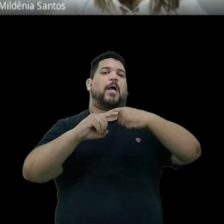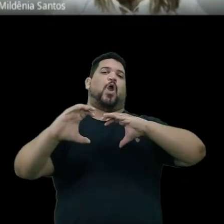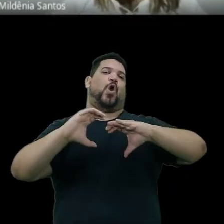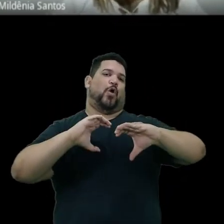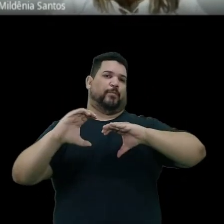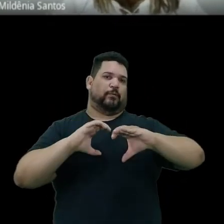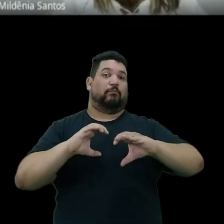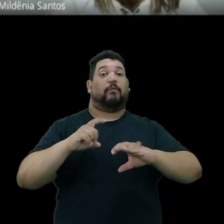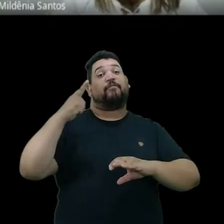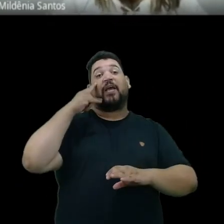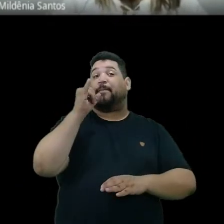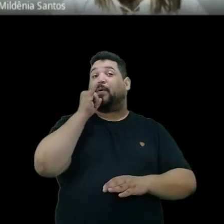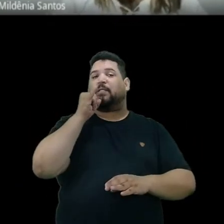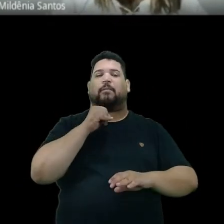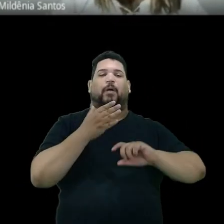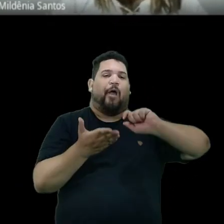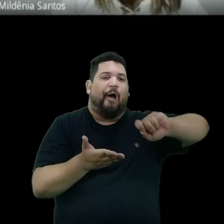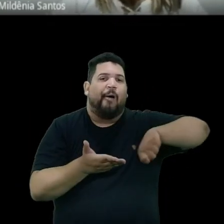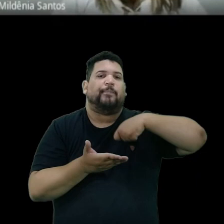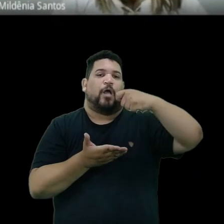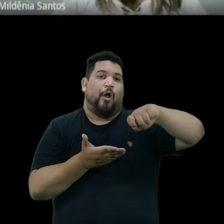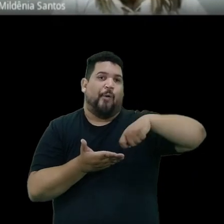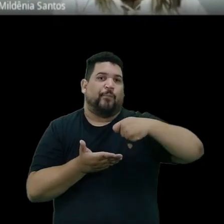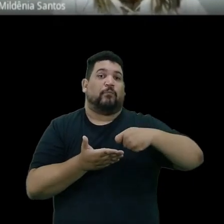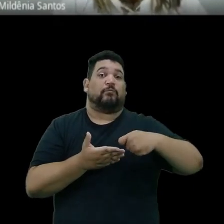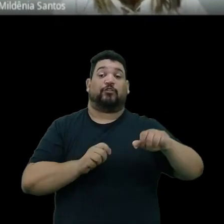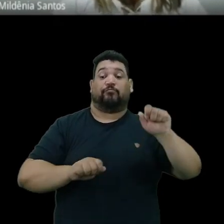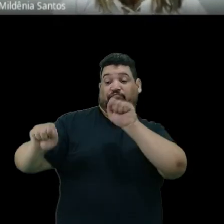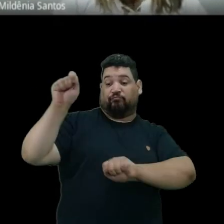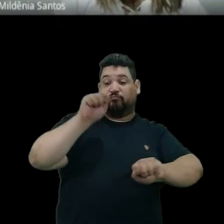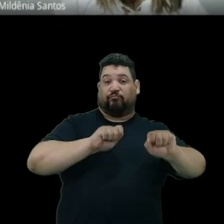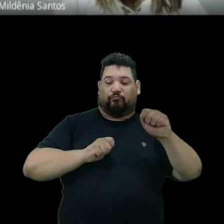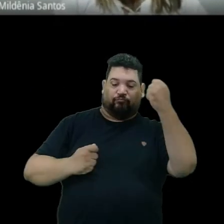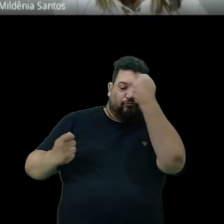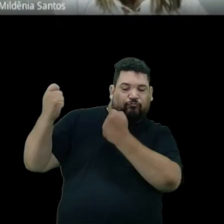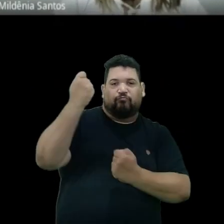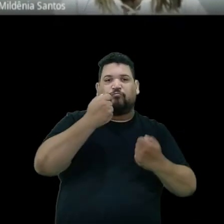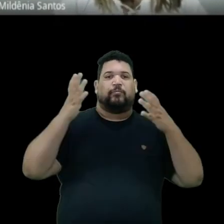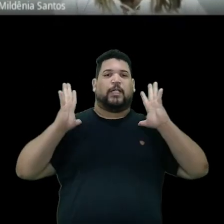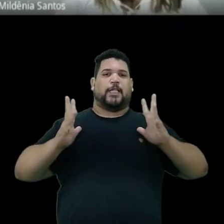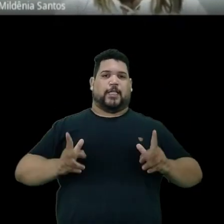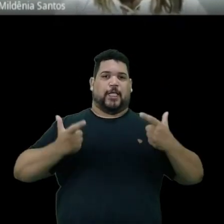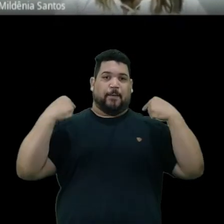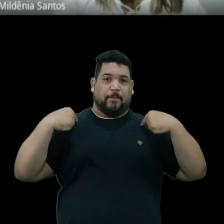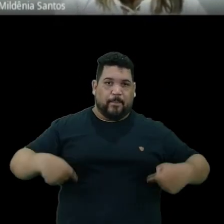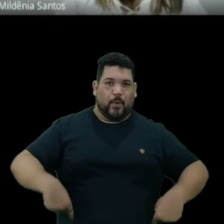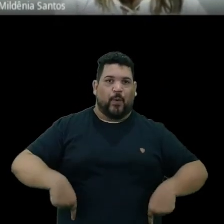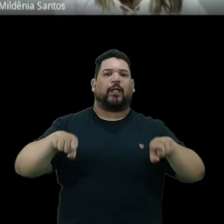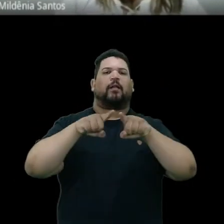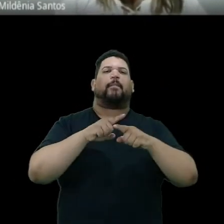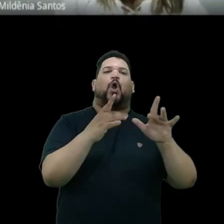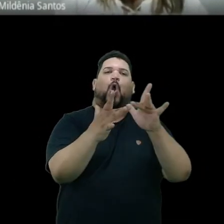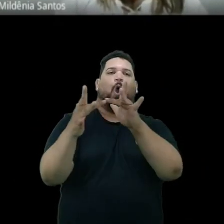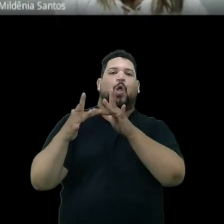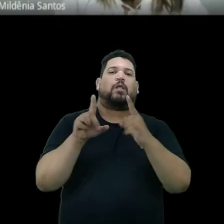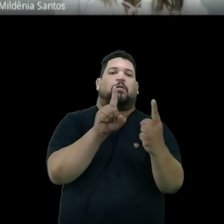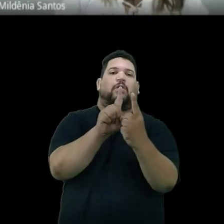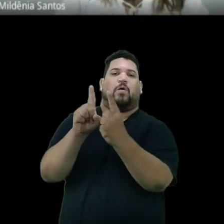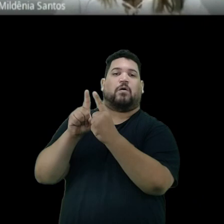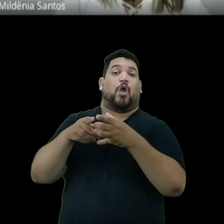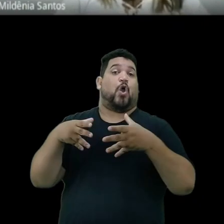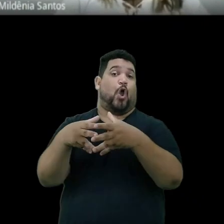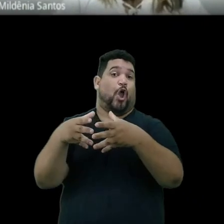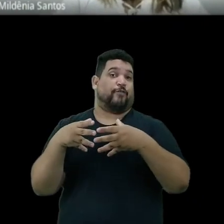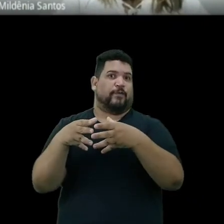exemplo, alimentação, higiene pessoal, convivência nos meios. Vai ser um indivíduo que vai precisar ainda mais